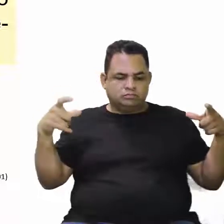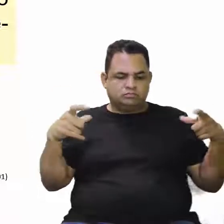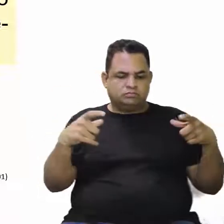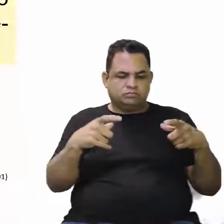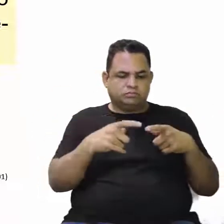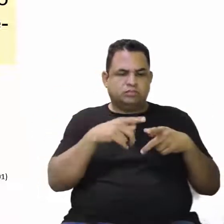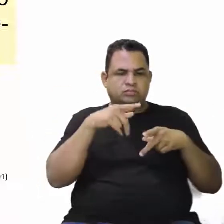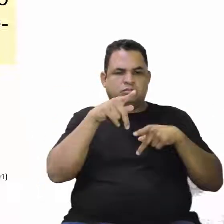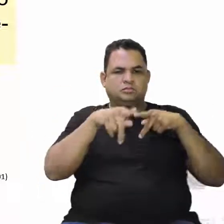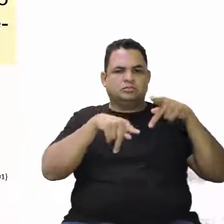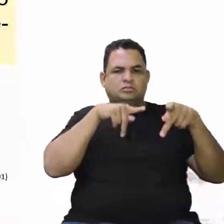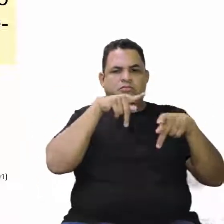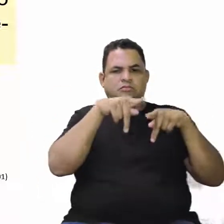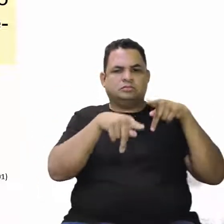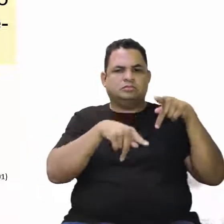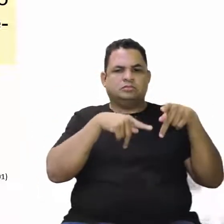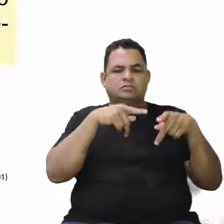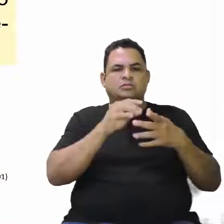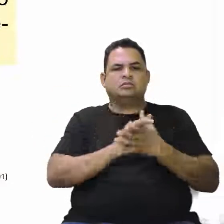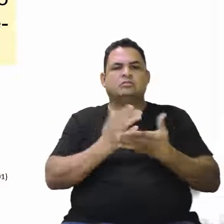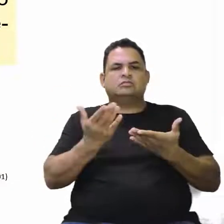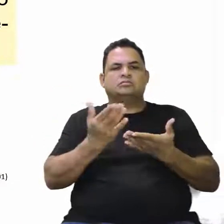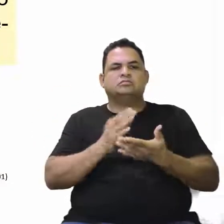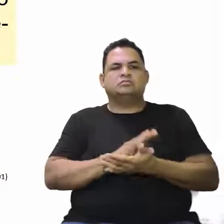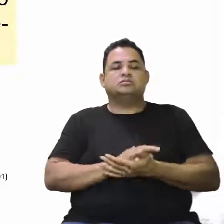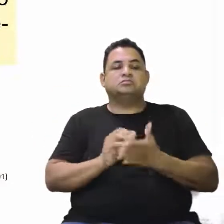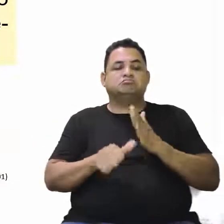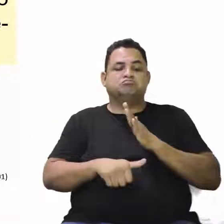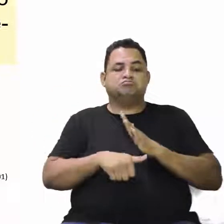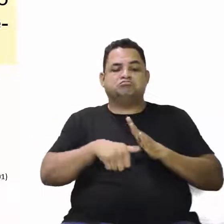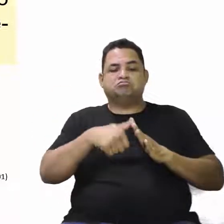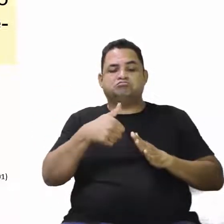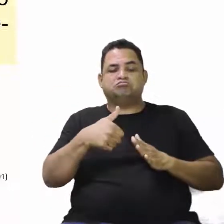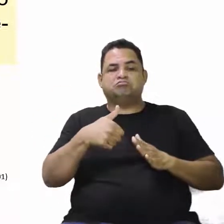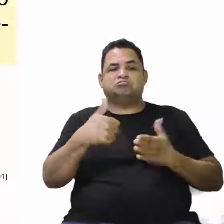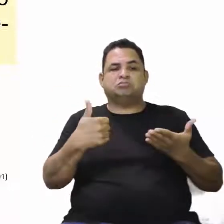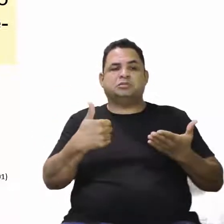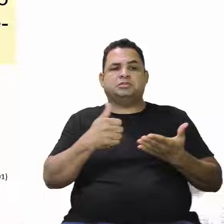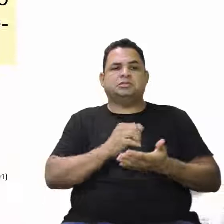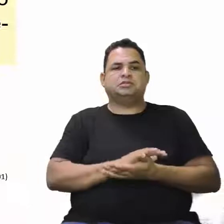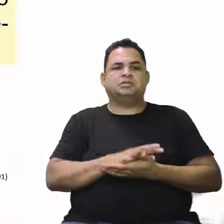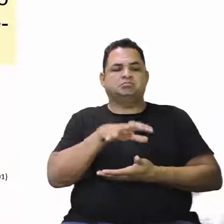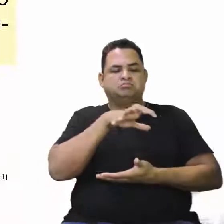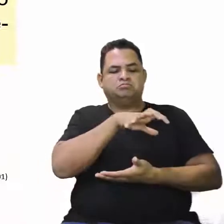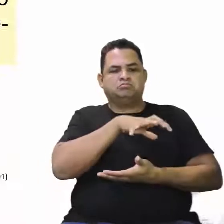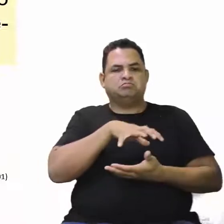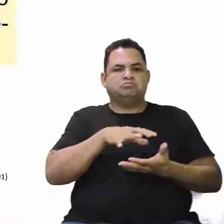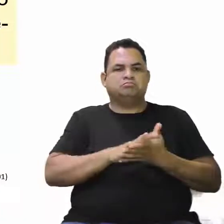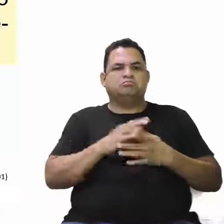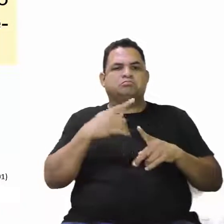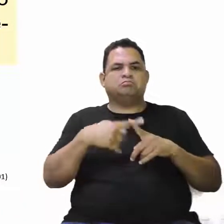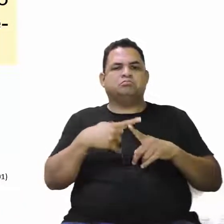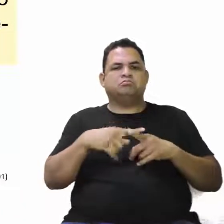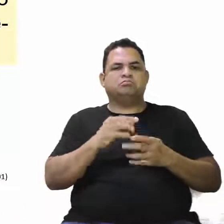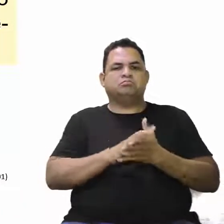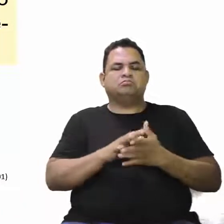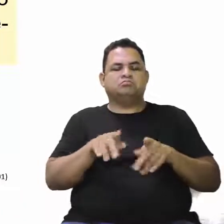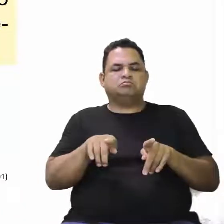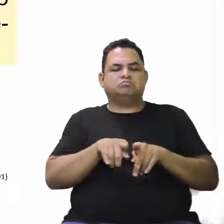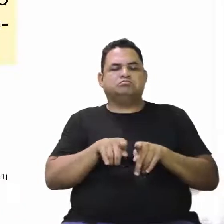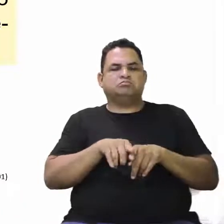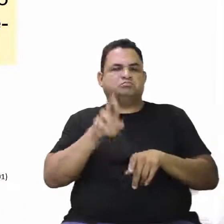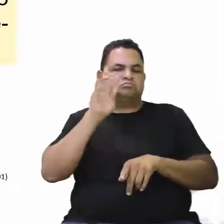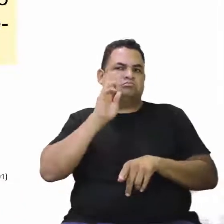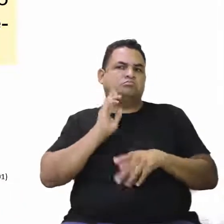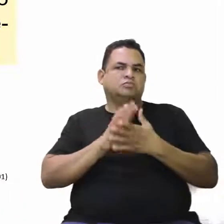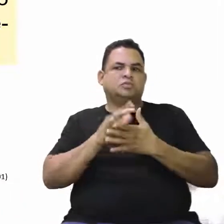da população no setor primário. Por quê? Rondônia também,